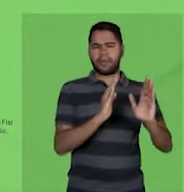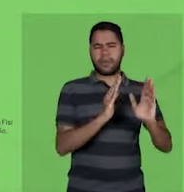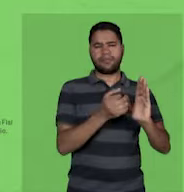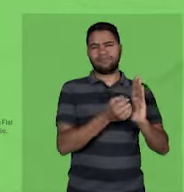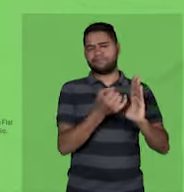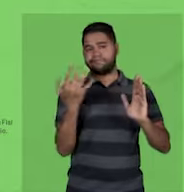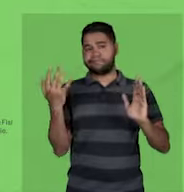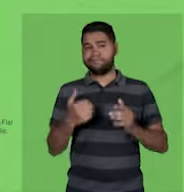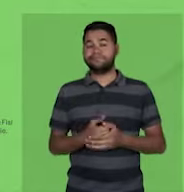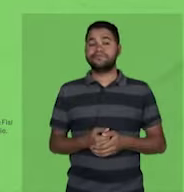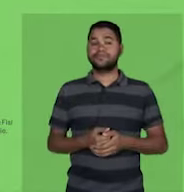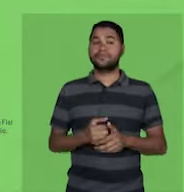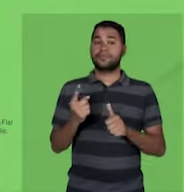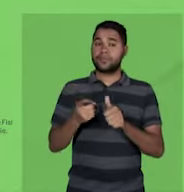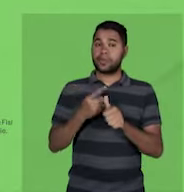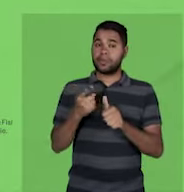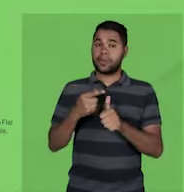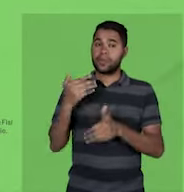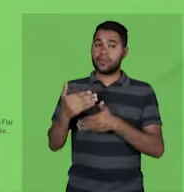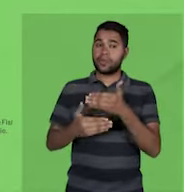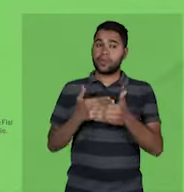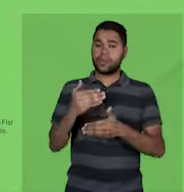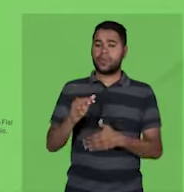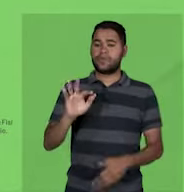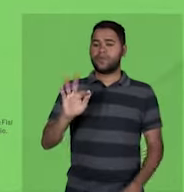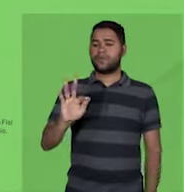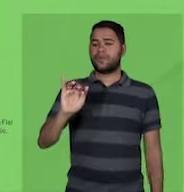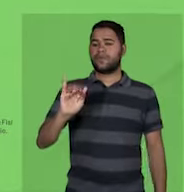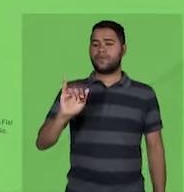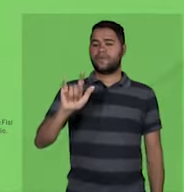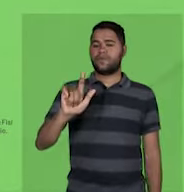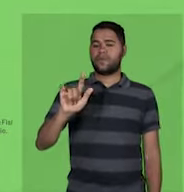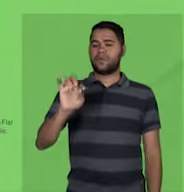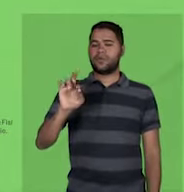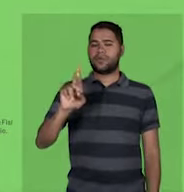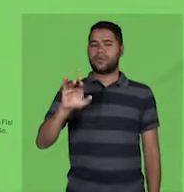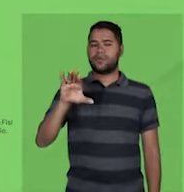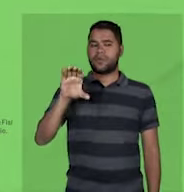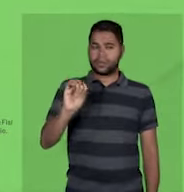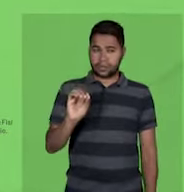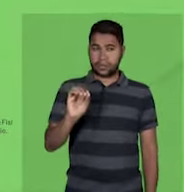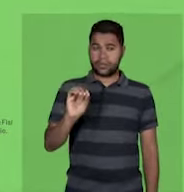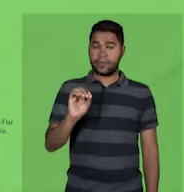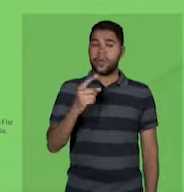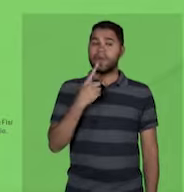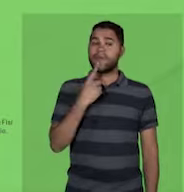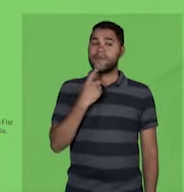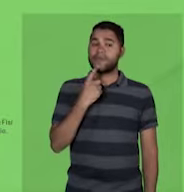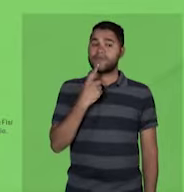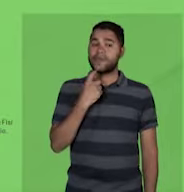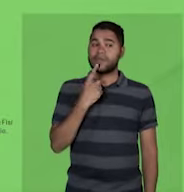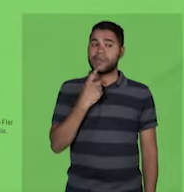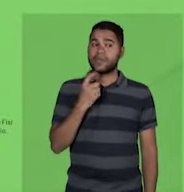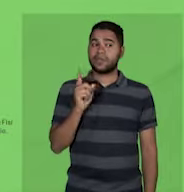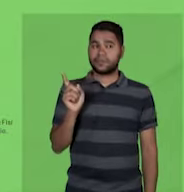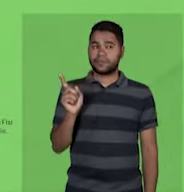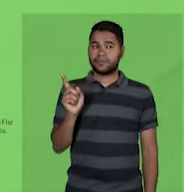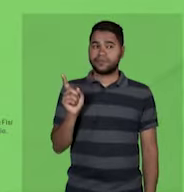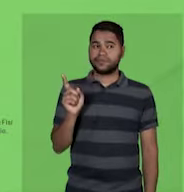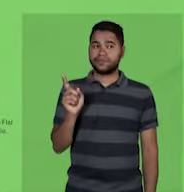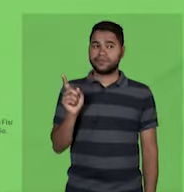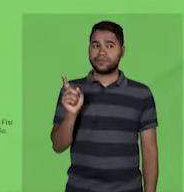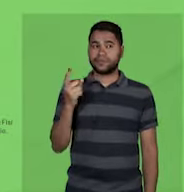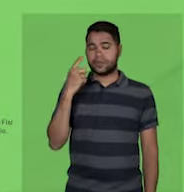o primeiro processo, que é o processo de filtração, onde o sangue, né, vai